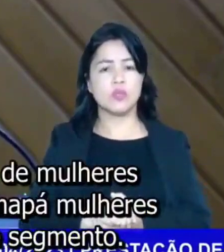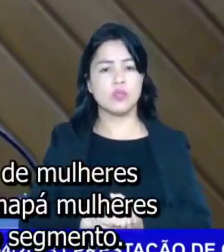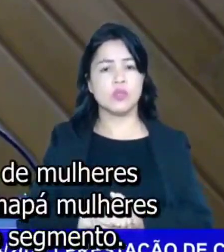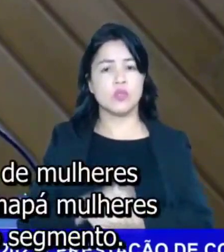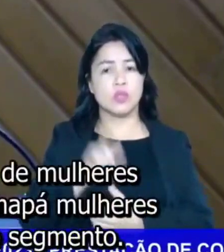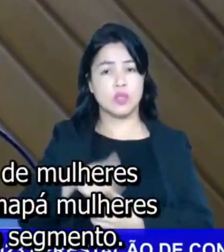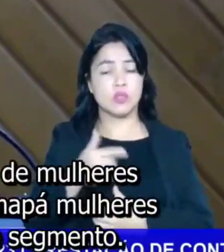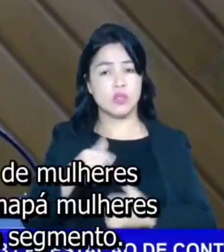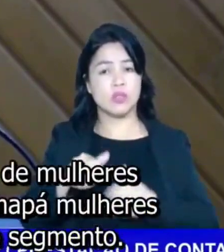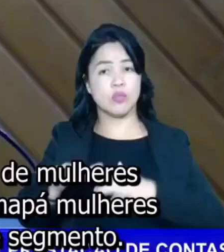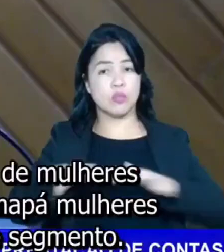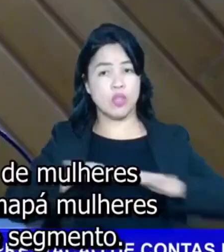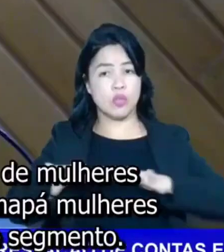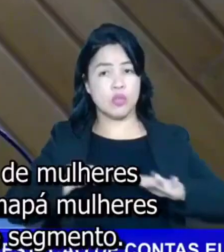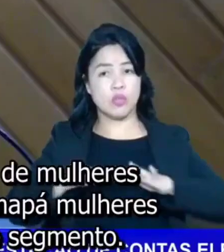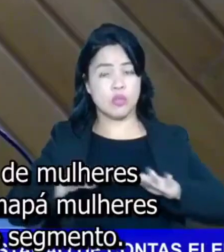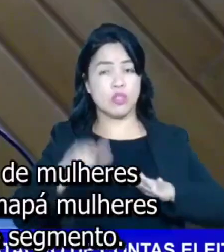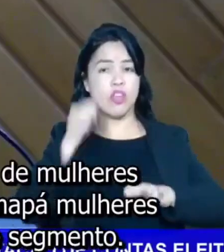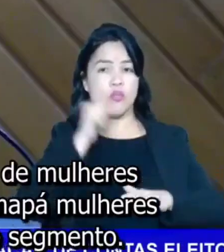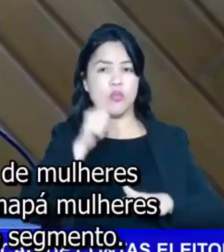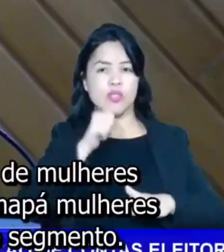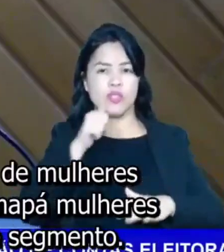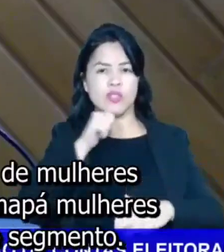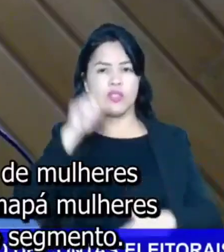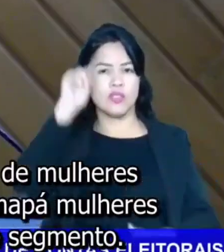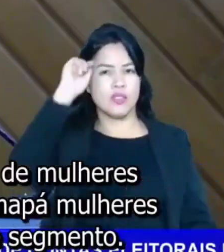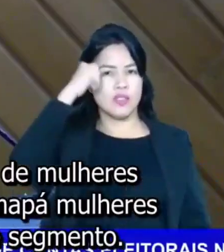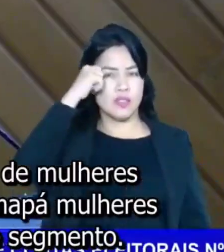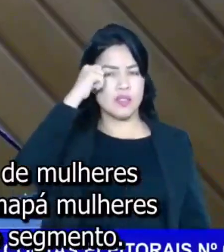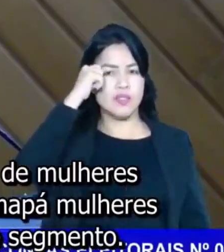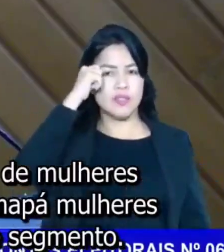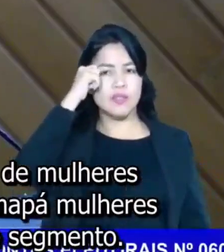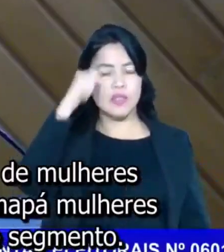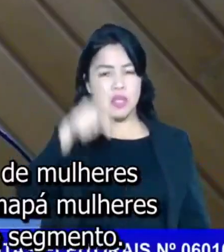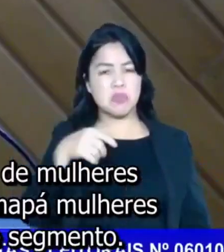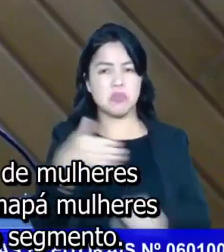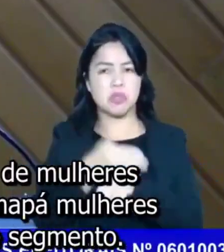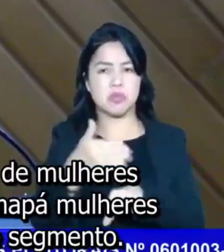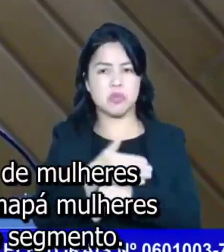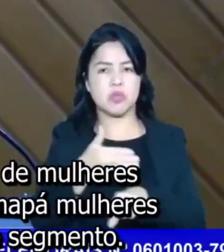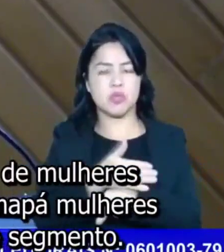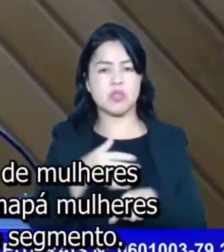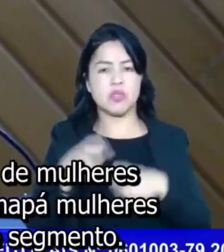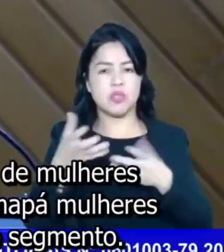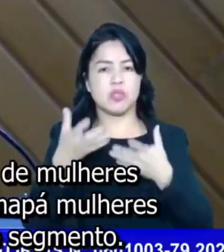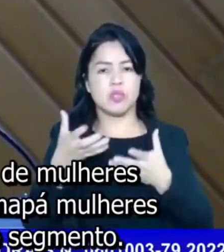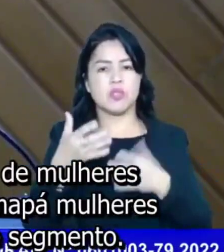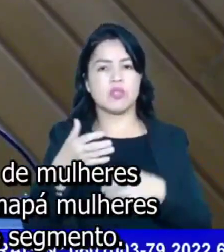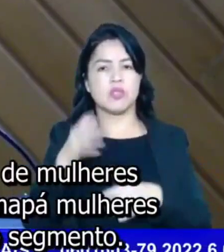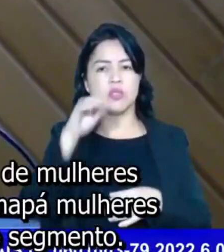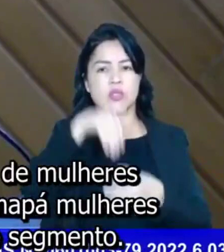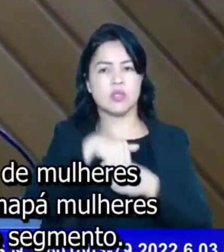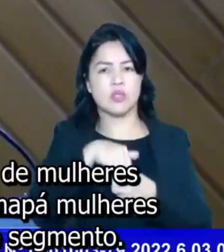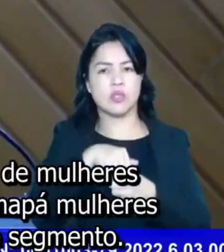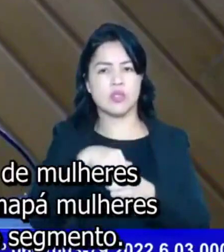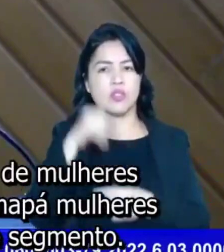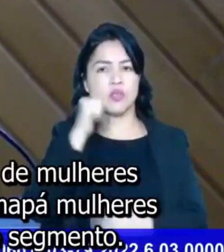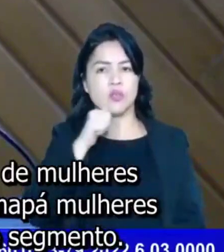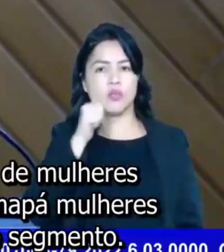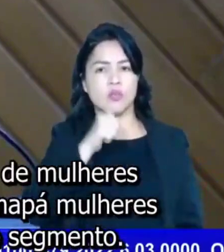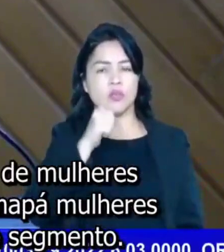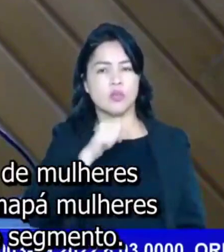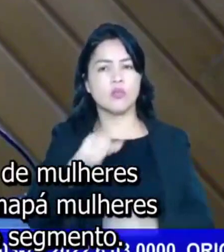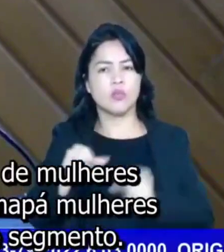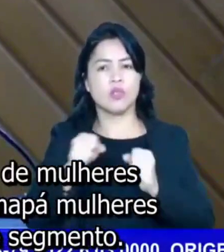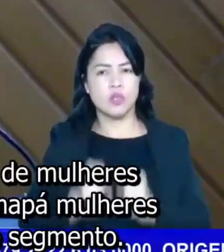parte do movimento, que é o movimento de mulheres negras. E esse movimento buscava eleger aqui no Amapá mulheres